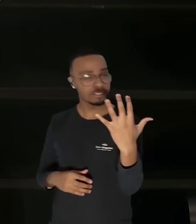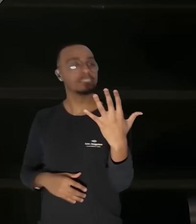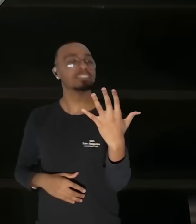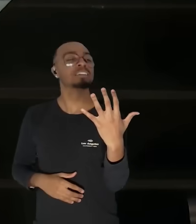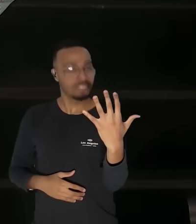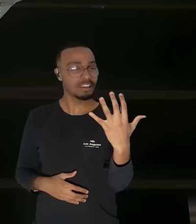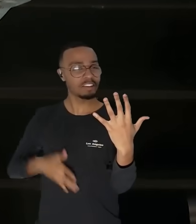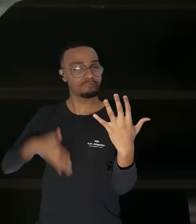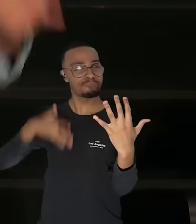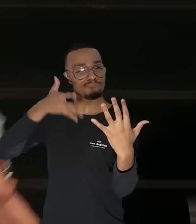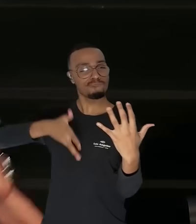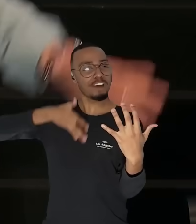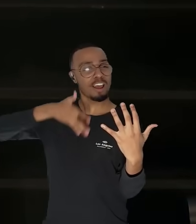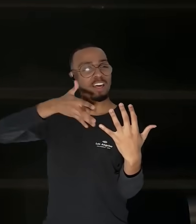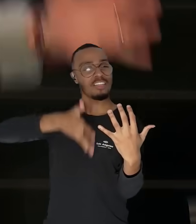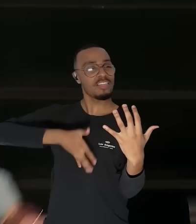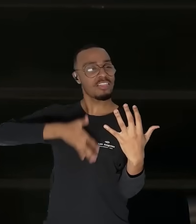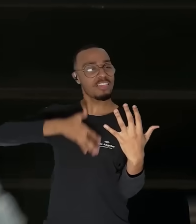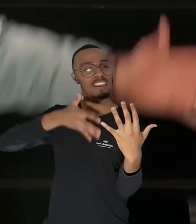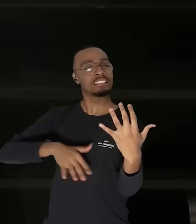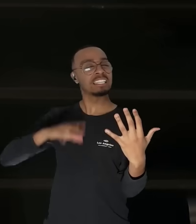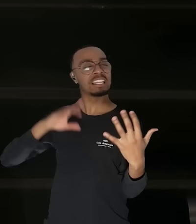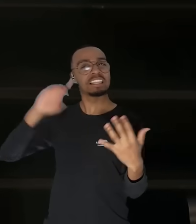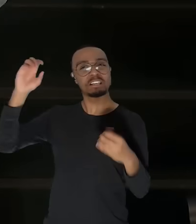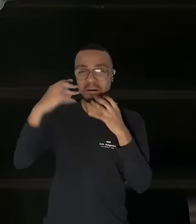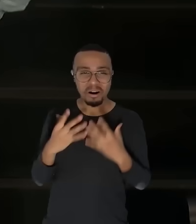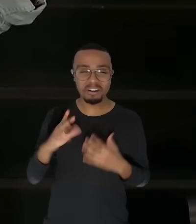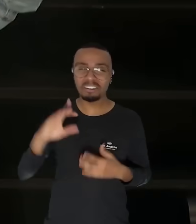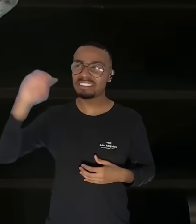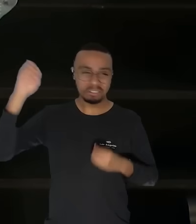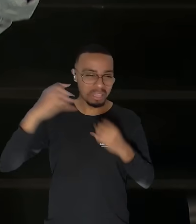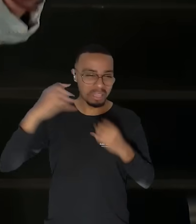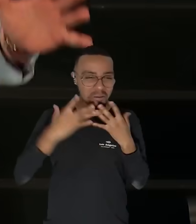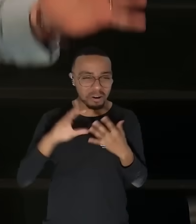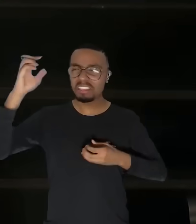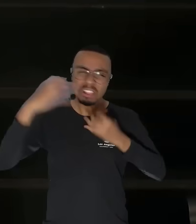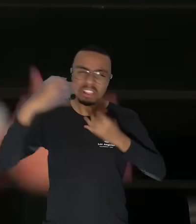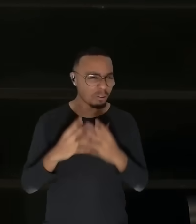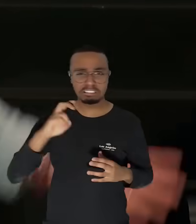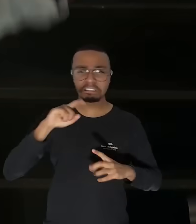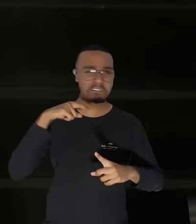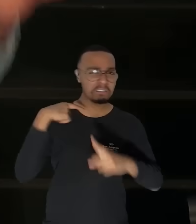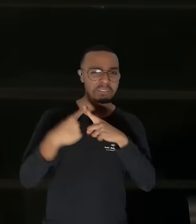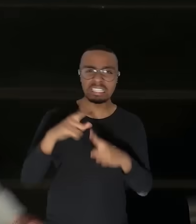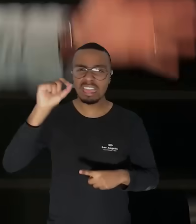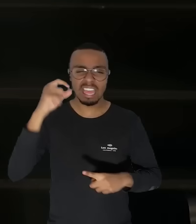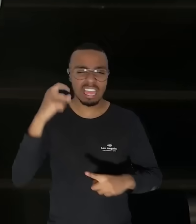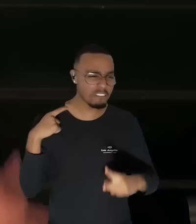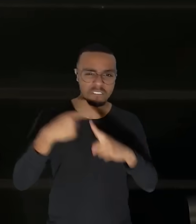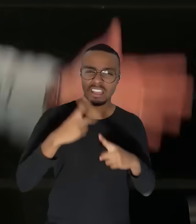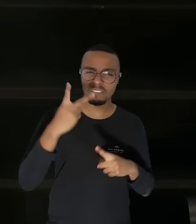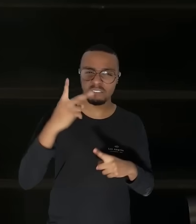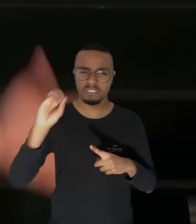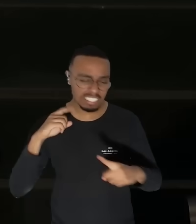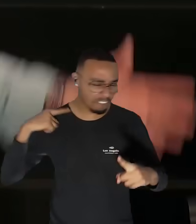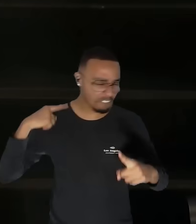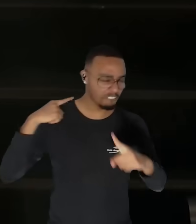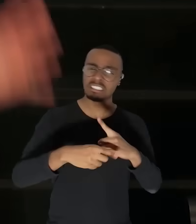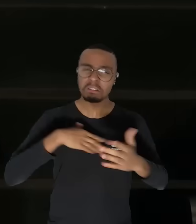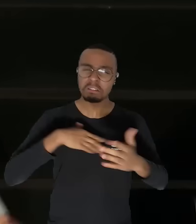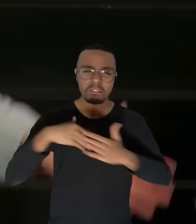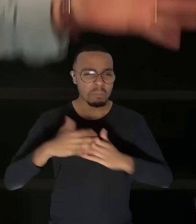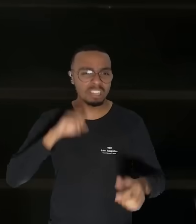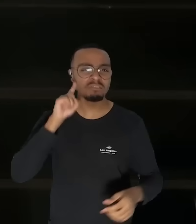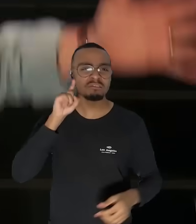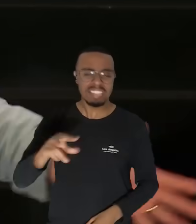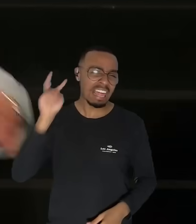até a garganta pegar fogo. Deus é bom. Eu não vou sair de casa com essa dúvida. Deus é bom, Deus é bom, Deus é bom, Deus é bom, Deus